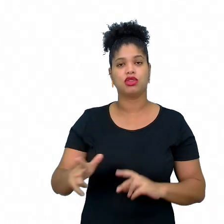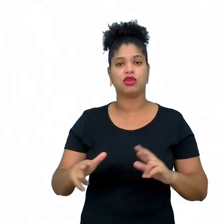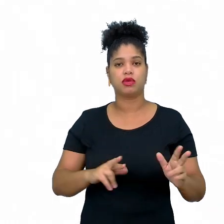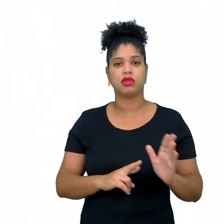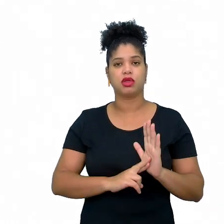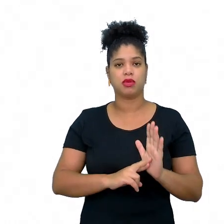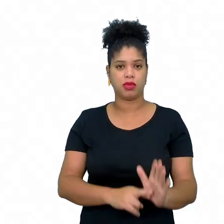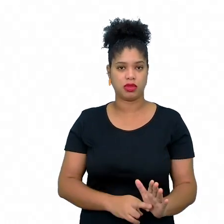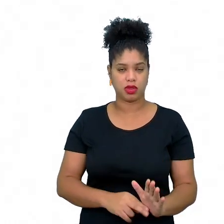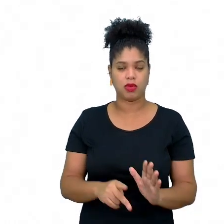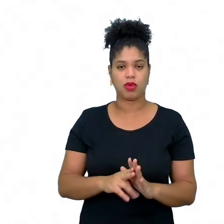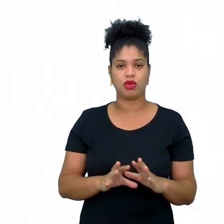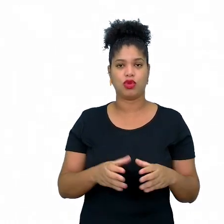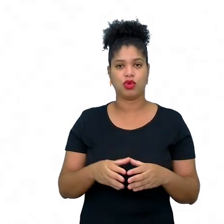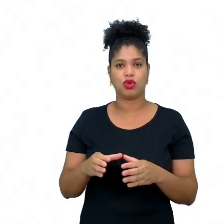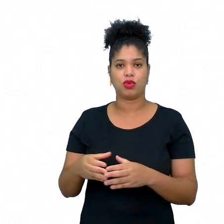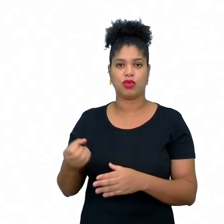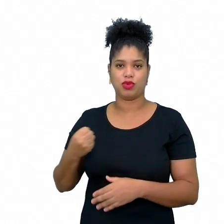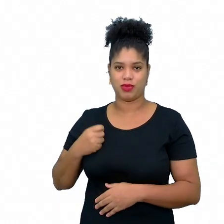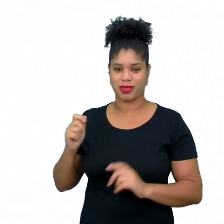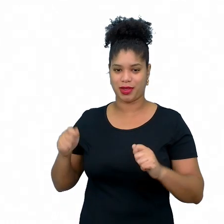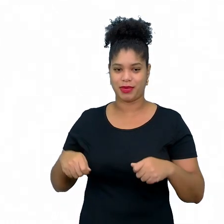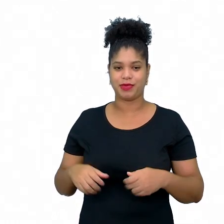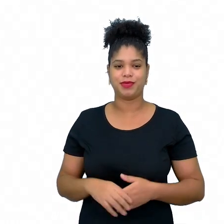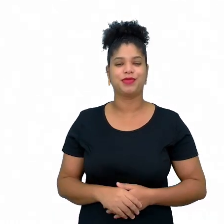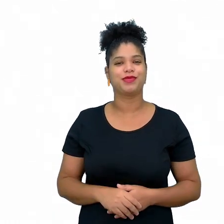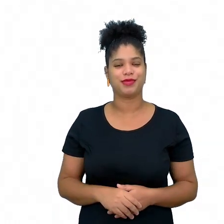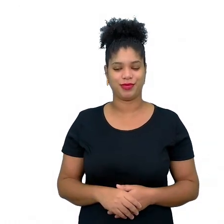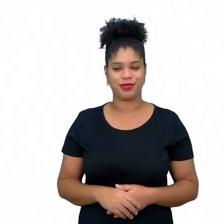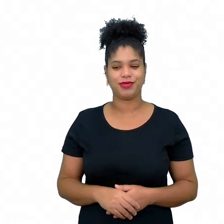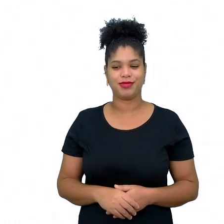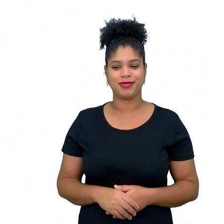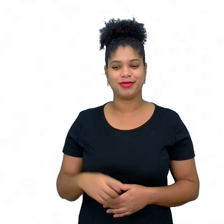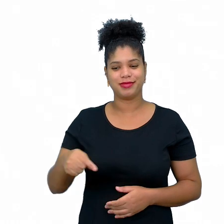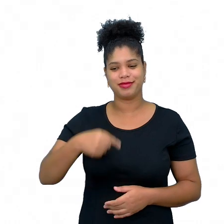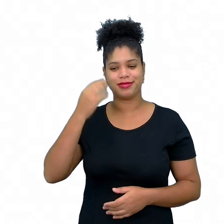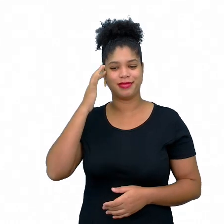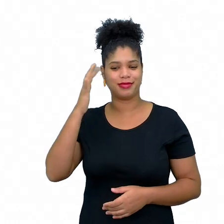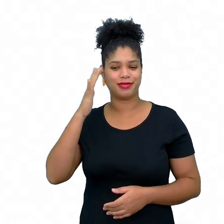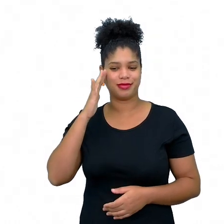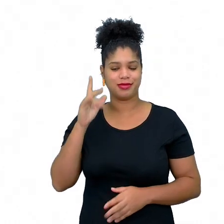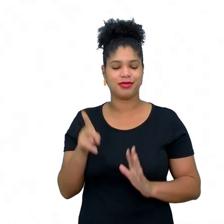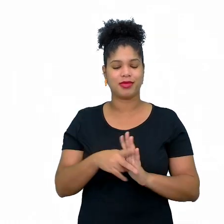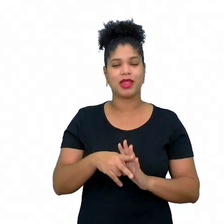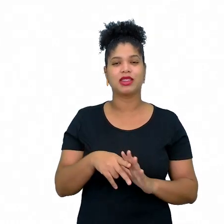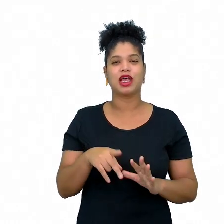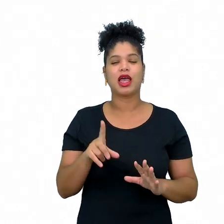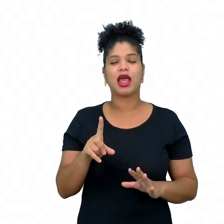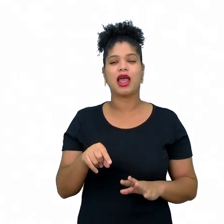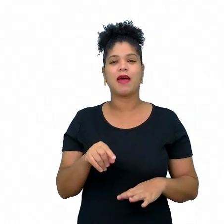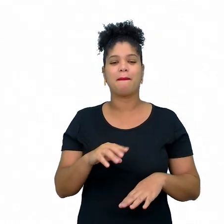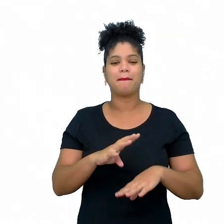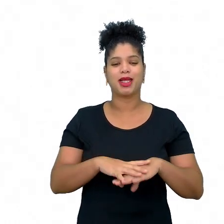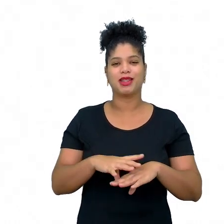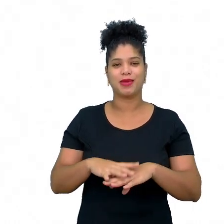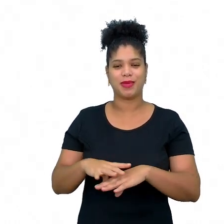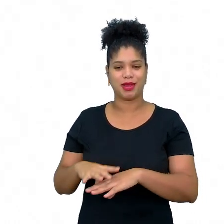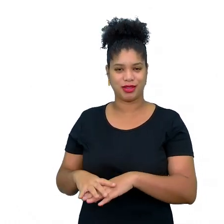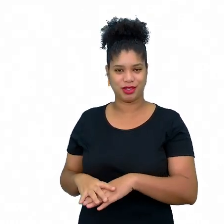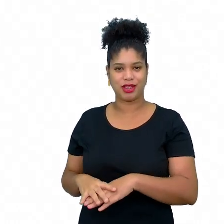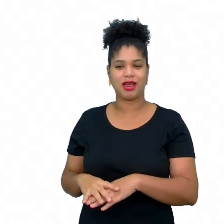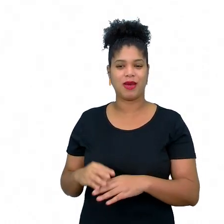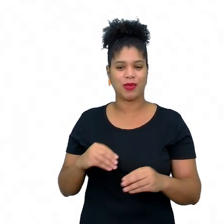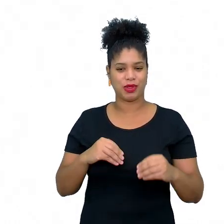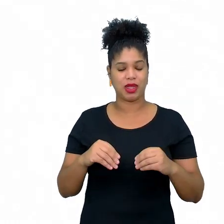dos conjuntos numéricos. Bom, e pensando aqui, né, nessa modelagem matemática, nós